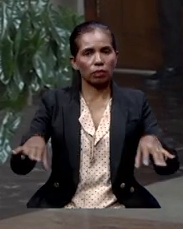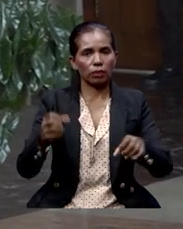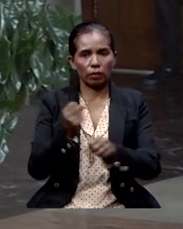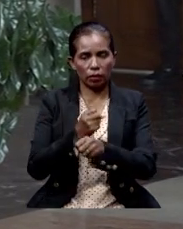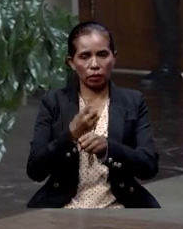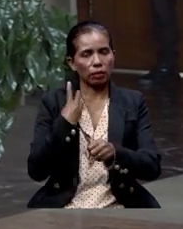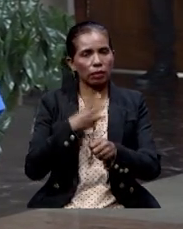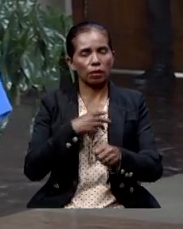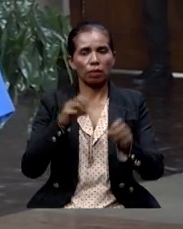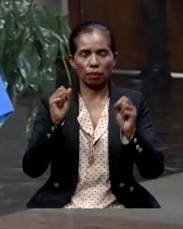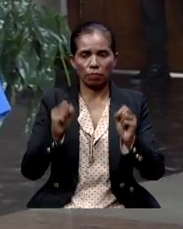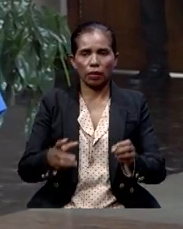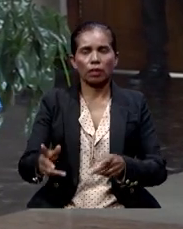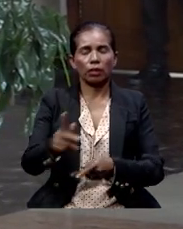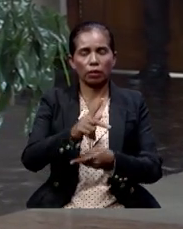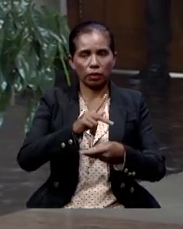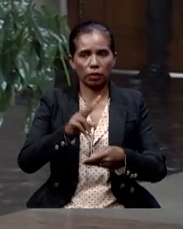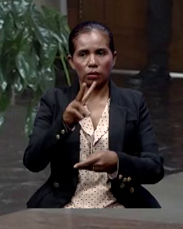bele asigura buat hotu iha